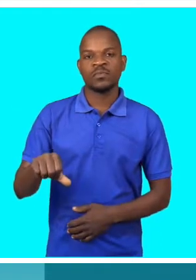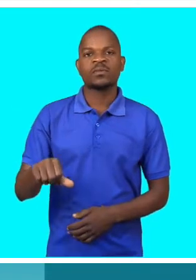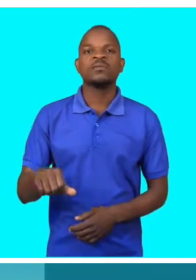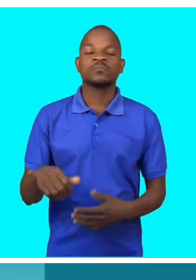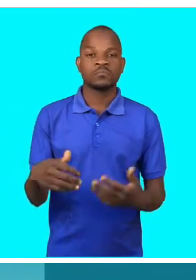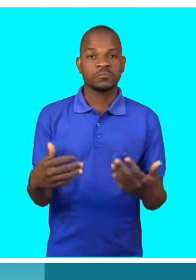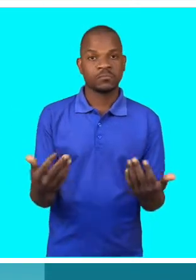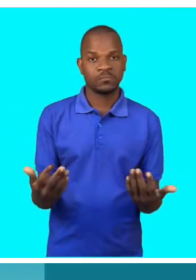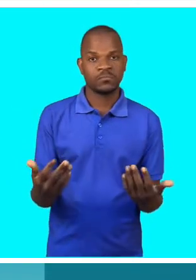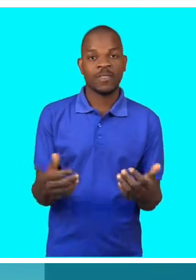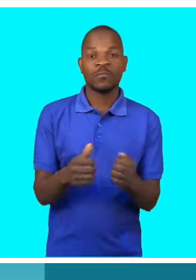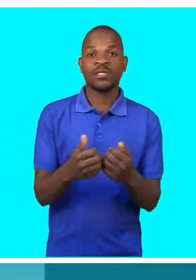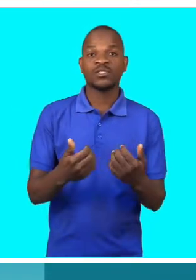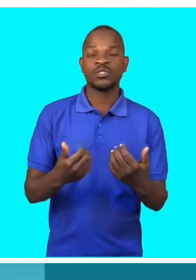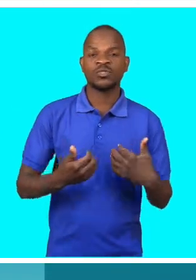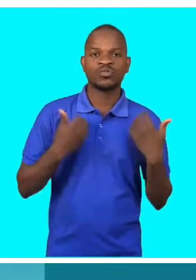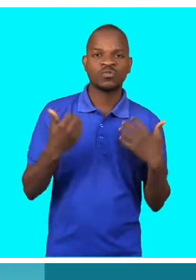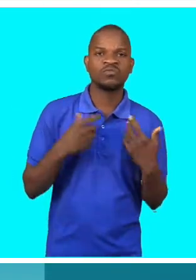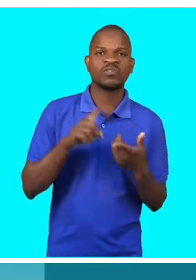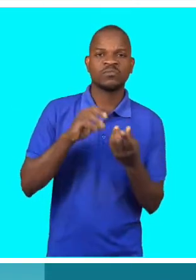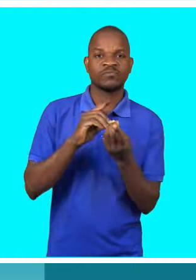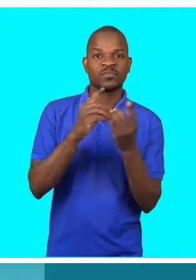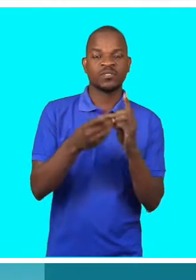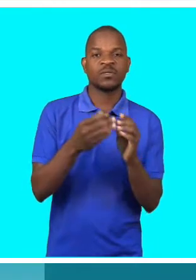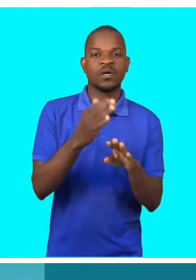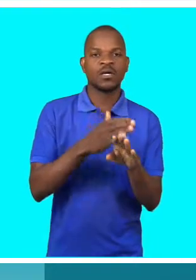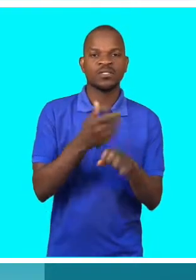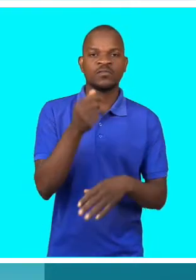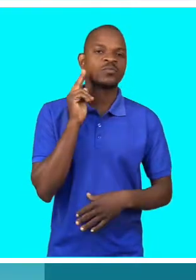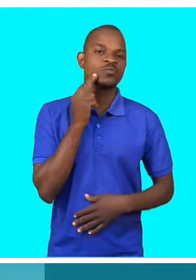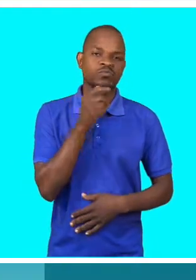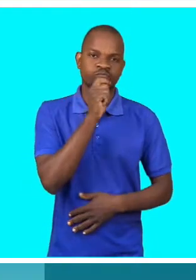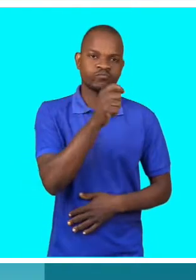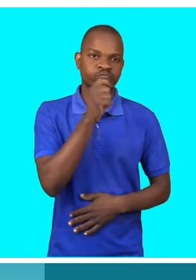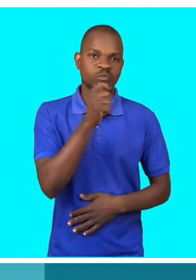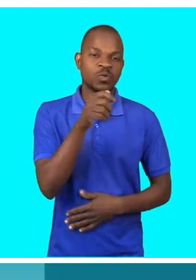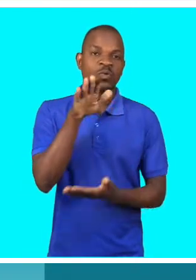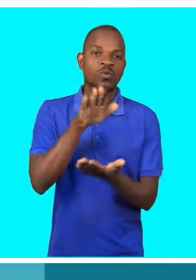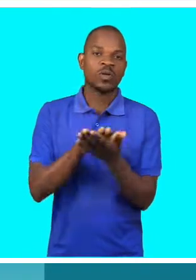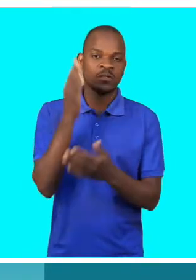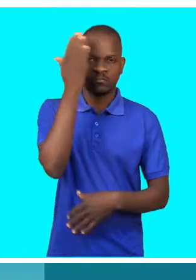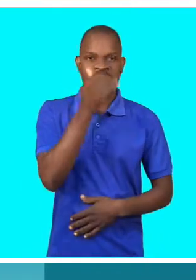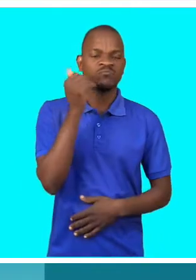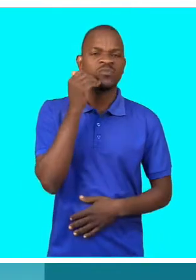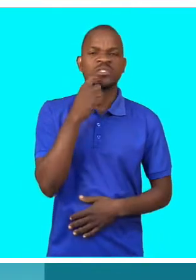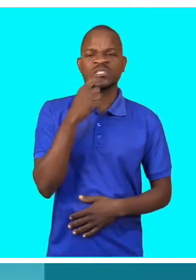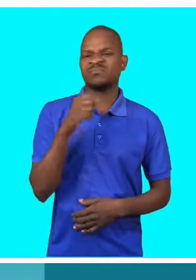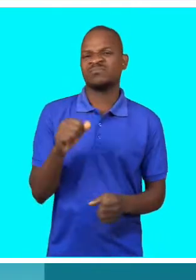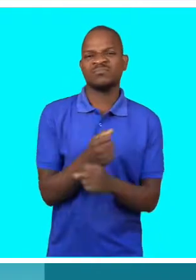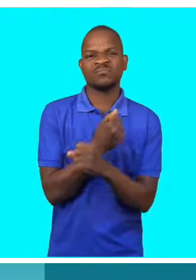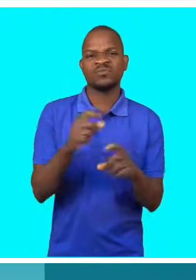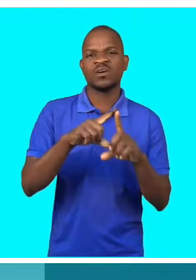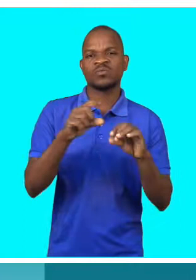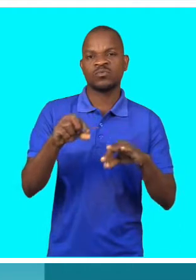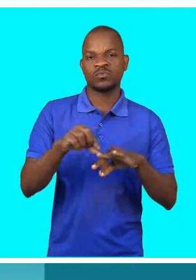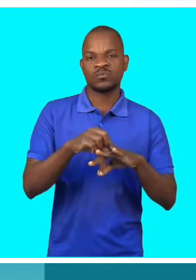e vamos fazer aquele tipo de coisa. Está a ver? Sim. Adolescentes entrevistados pela TV Surdo, em Chimoio, mostra